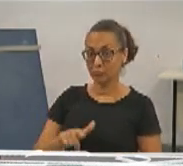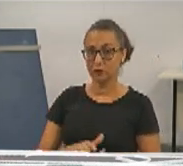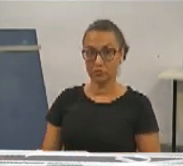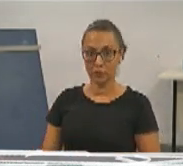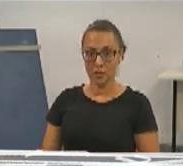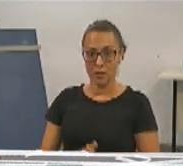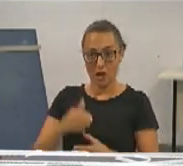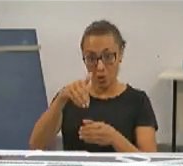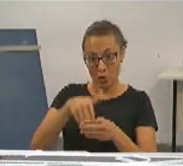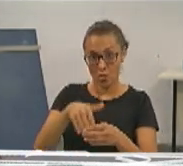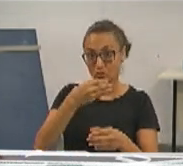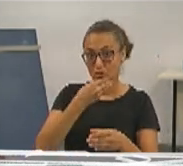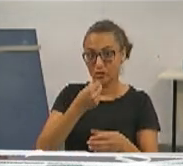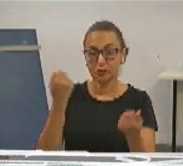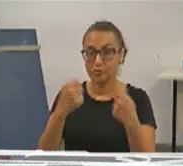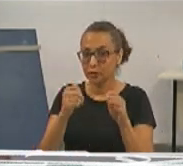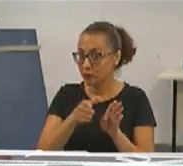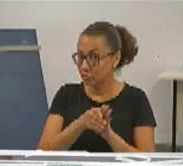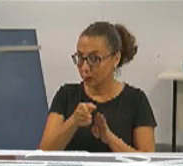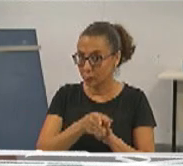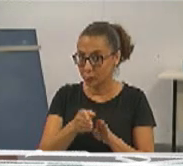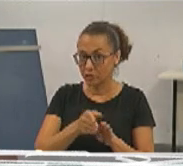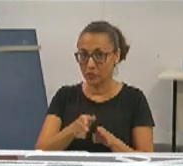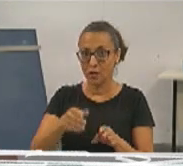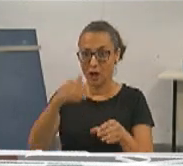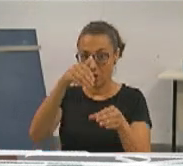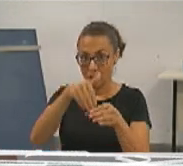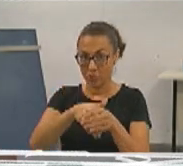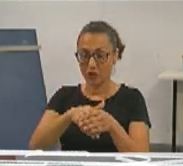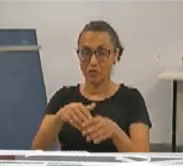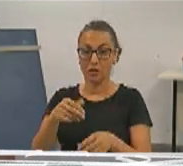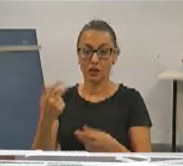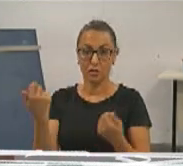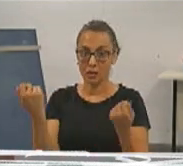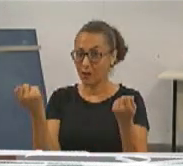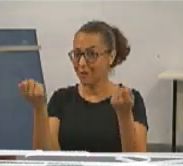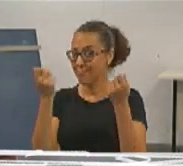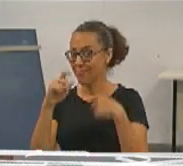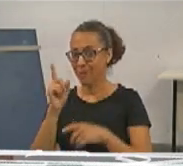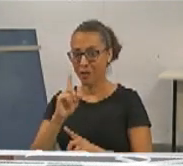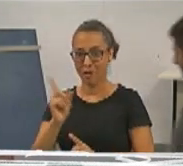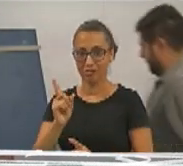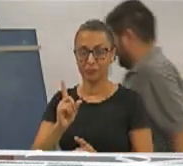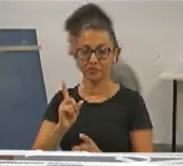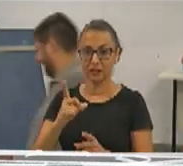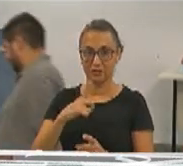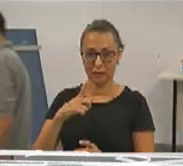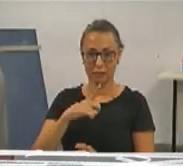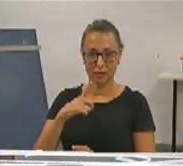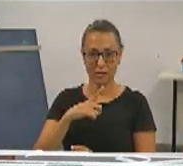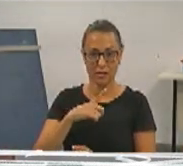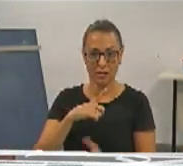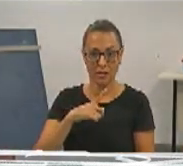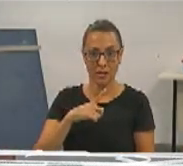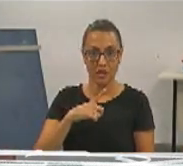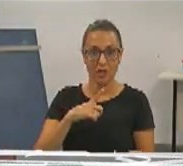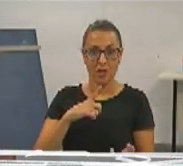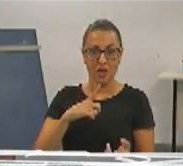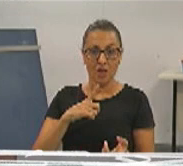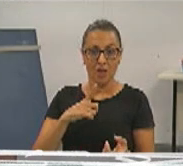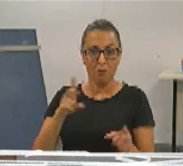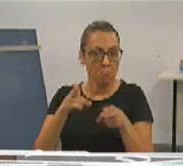candidatos devem orientar seus membros e eleitores que não será permitido a posse de instrumentos